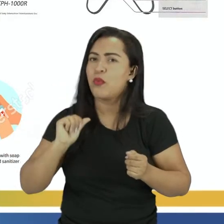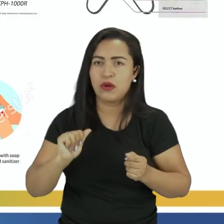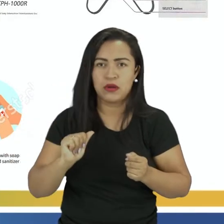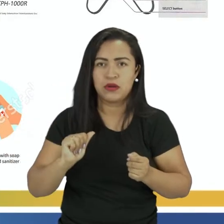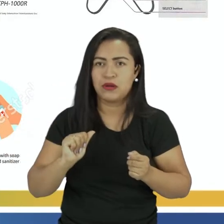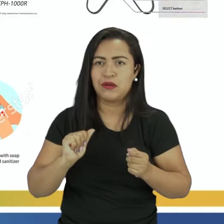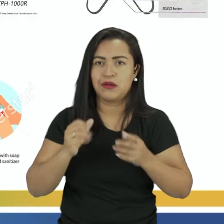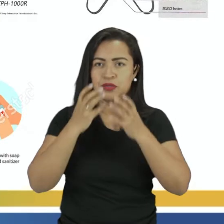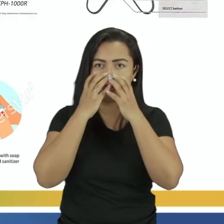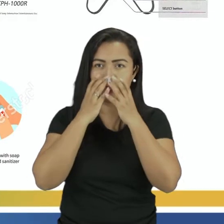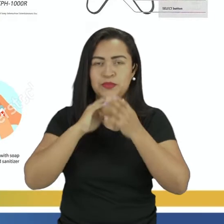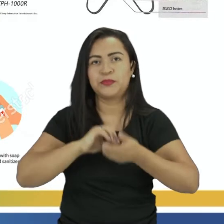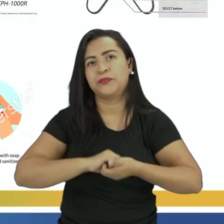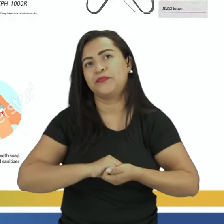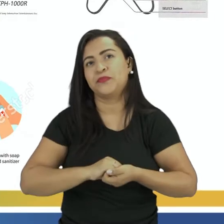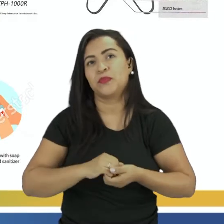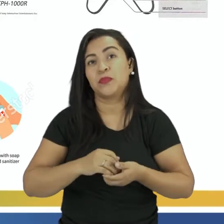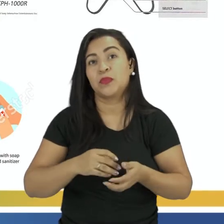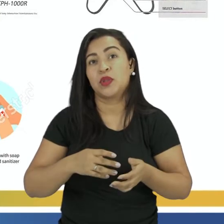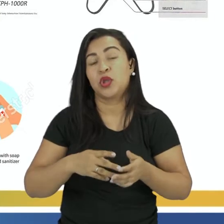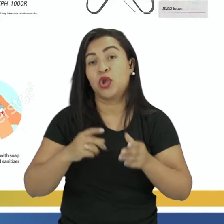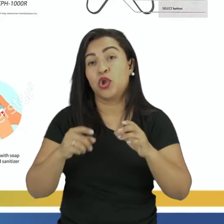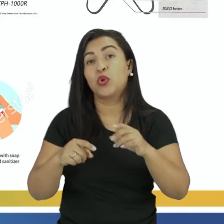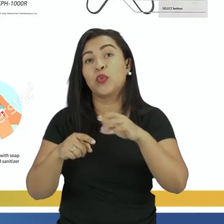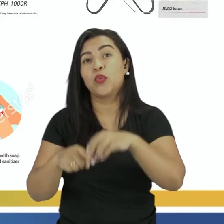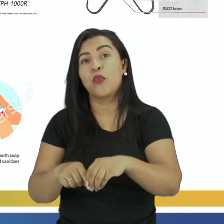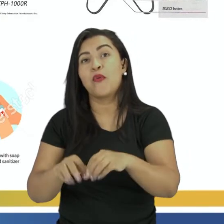a máscara, tá? E por último